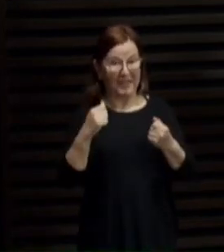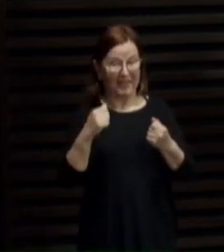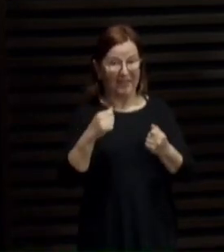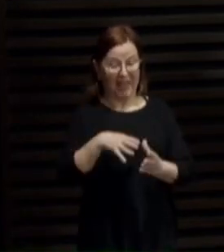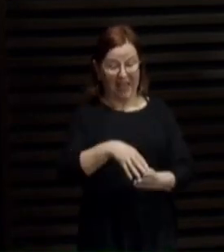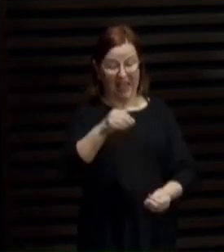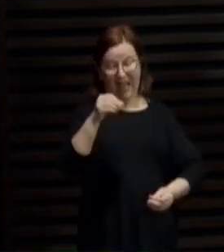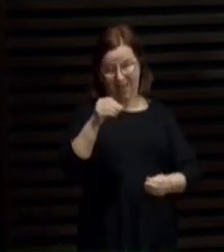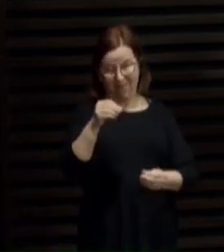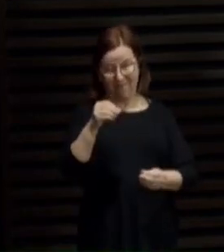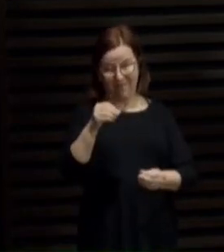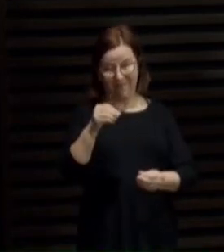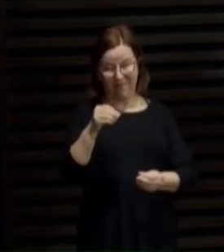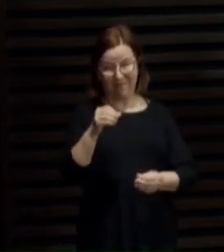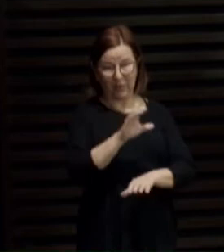desconstruída.